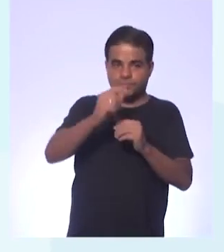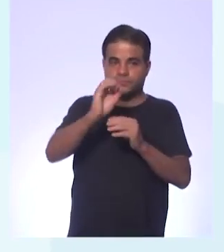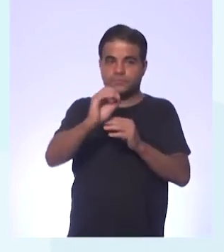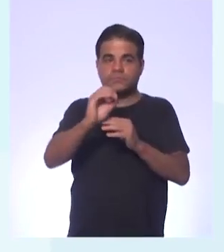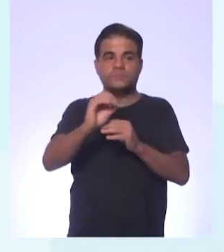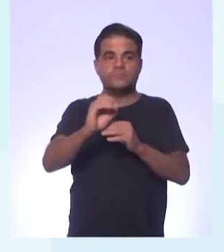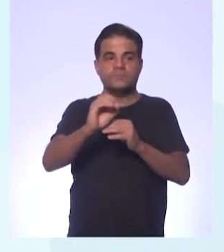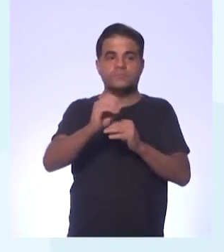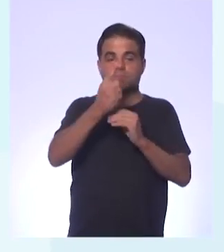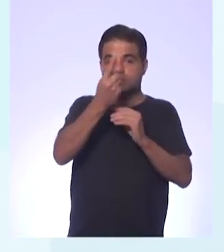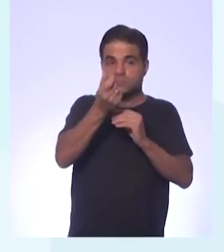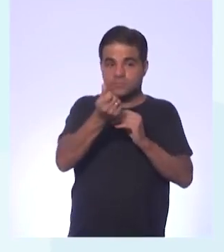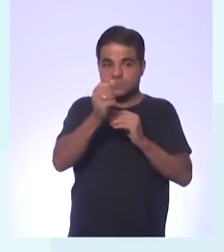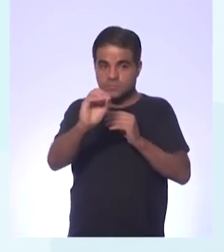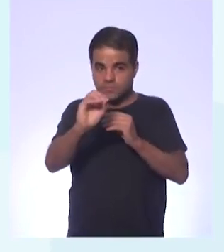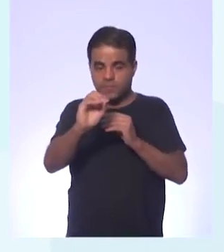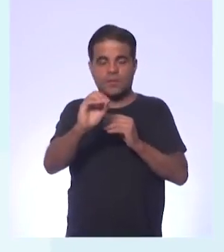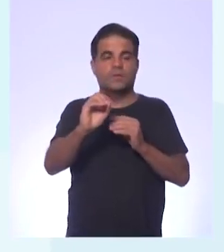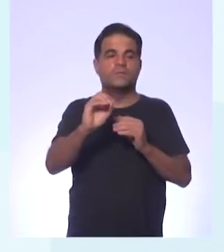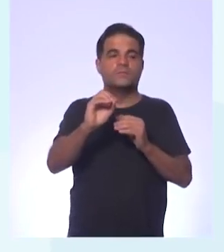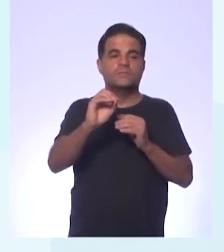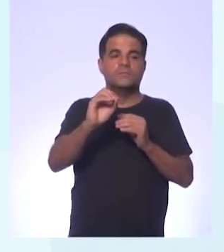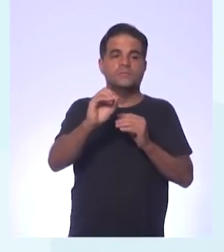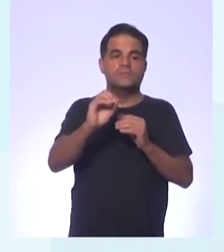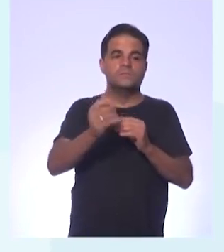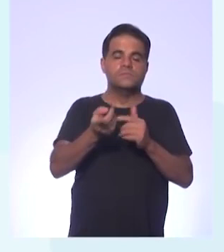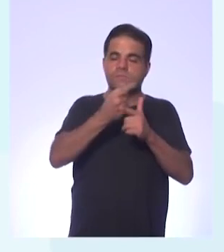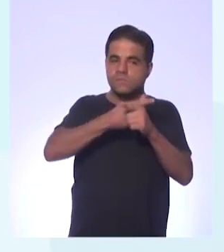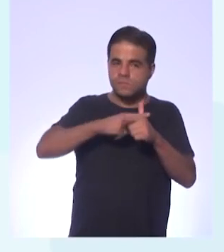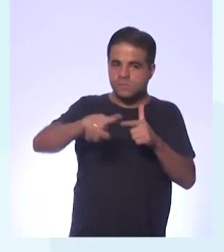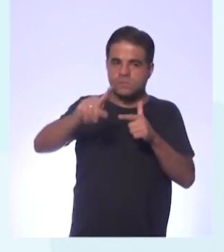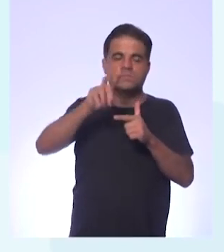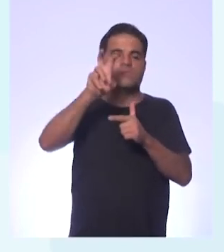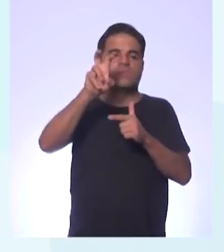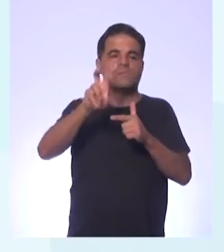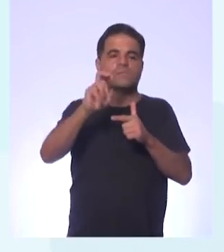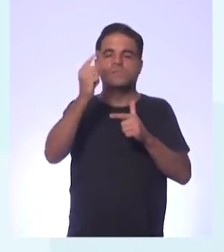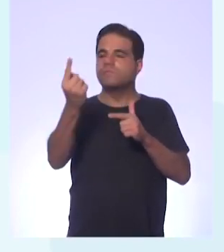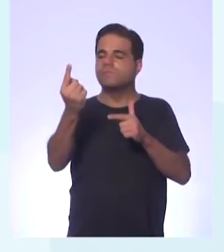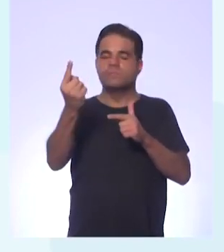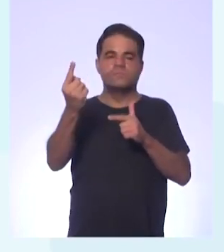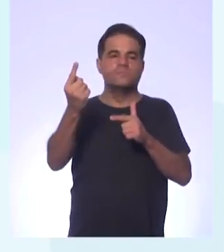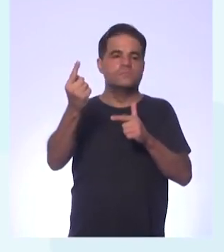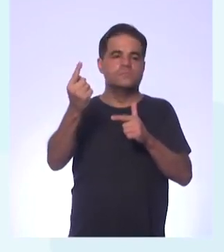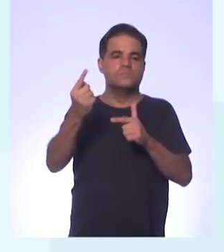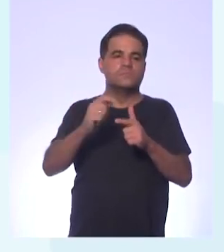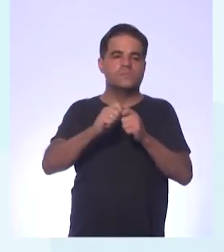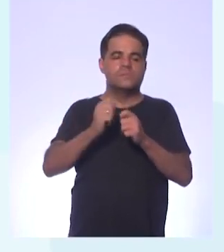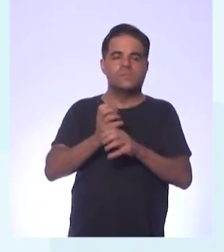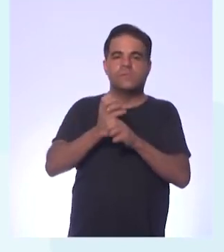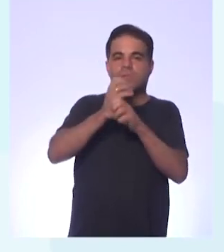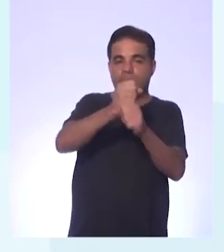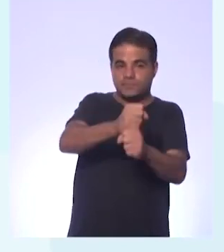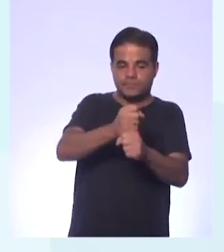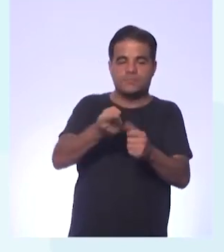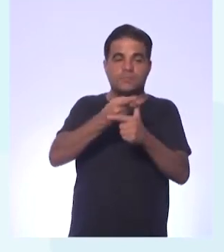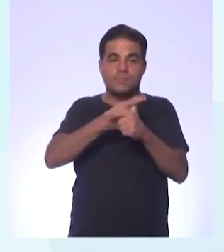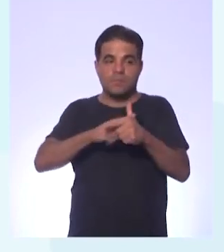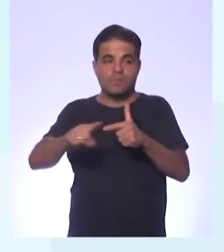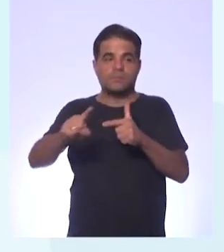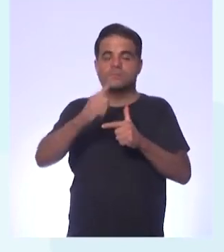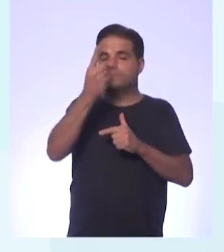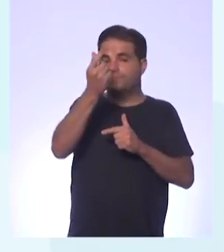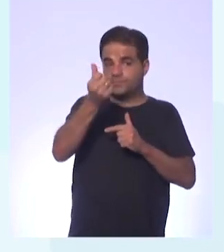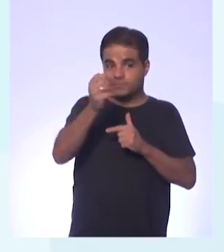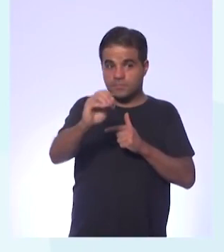ter 160 dividido por 51. Vou fazer uma conta de dividir. Então,